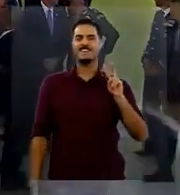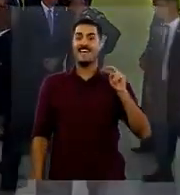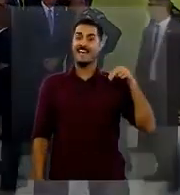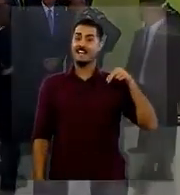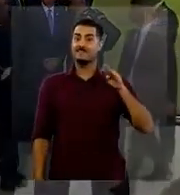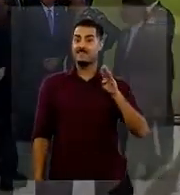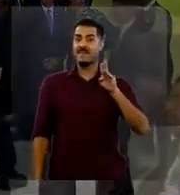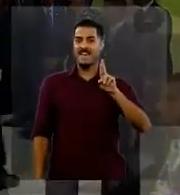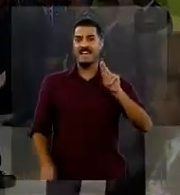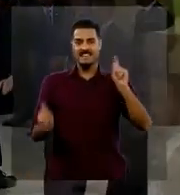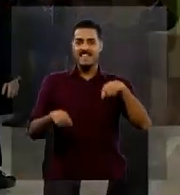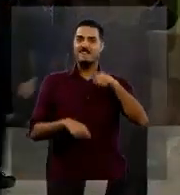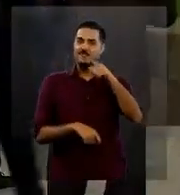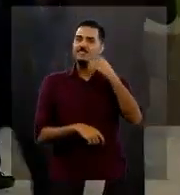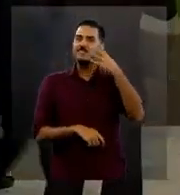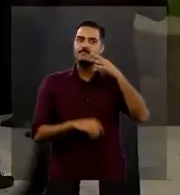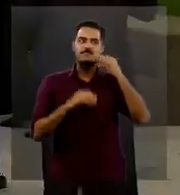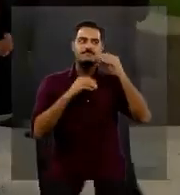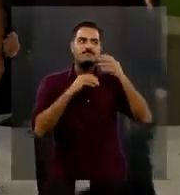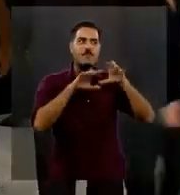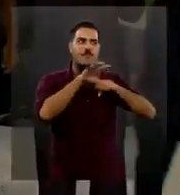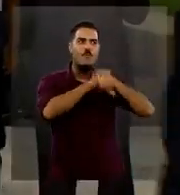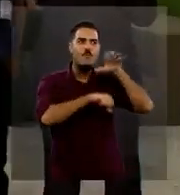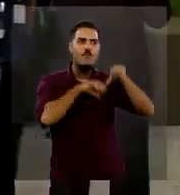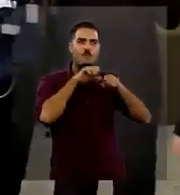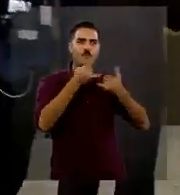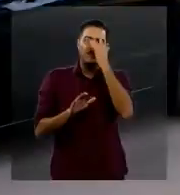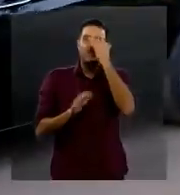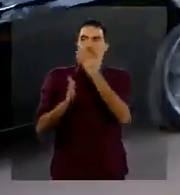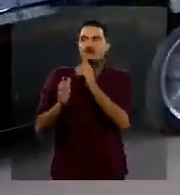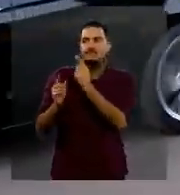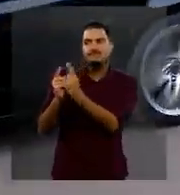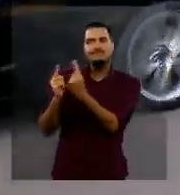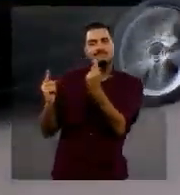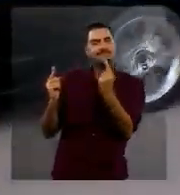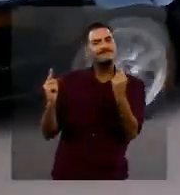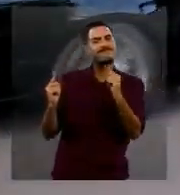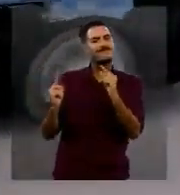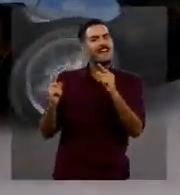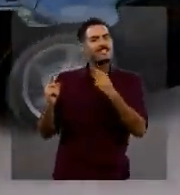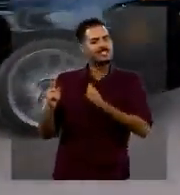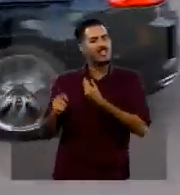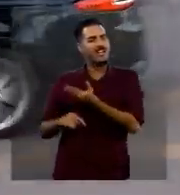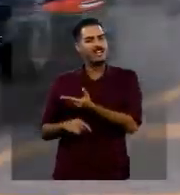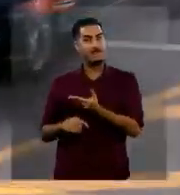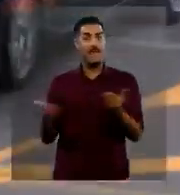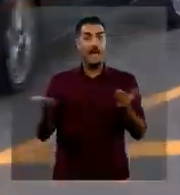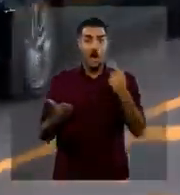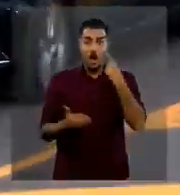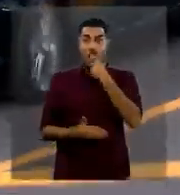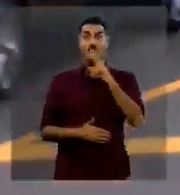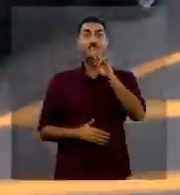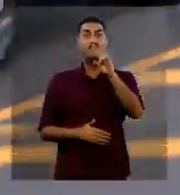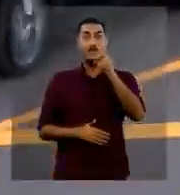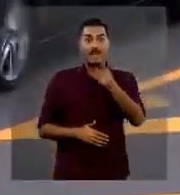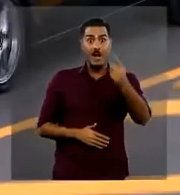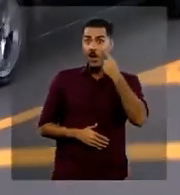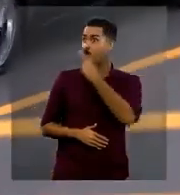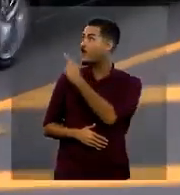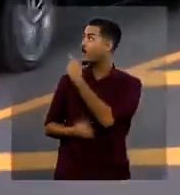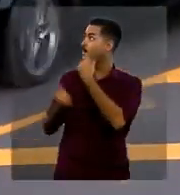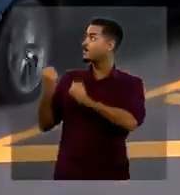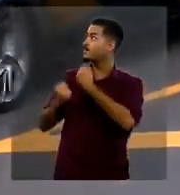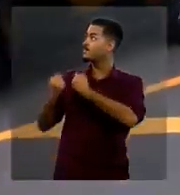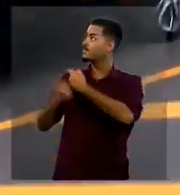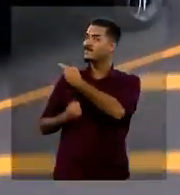adicionais sobre a equipe ministerial. Nós vamos acompanhar aqui ao vivo a saída do presidente Jair Bolsonaro, o